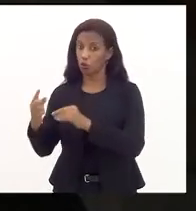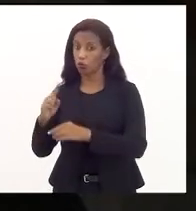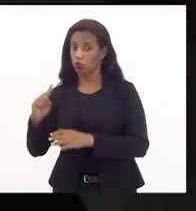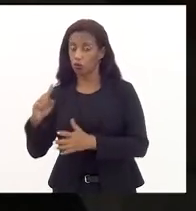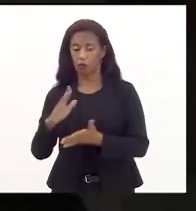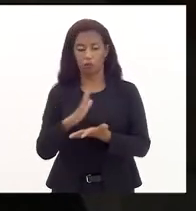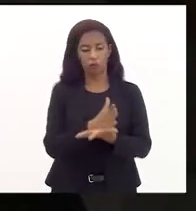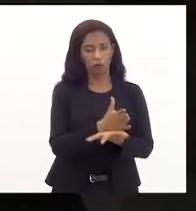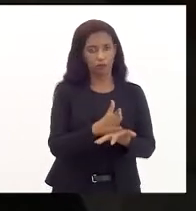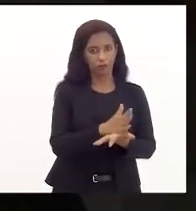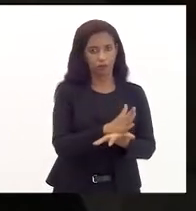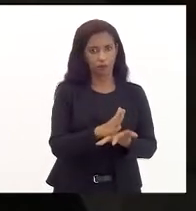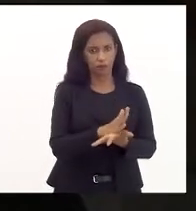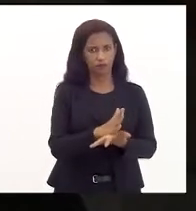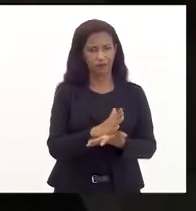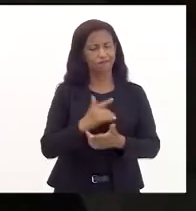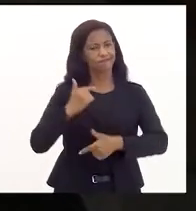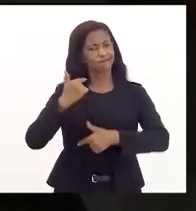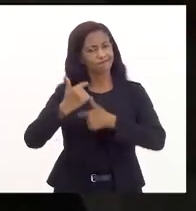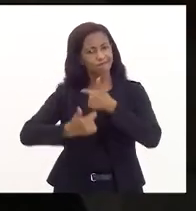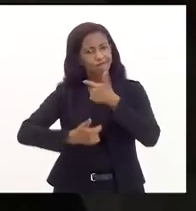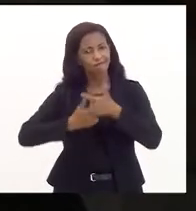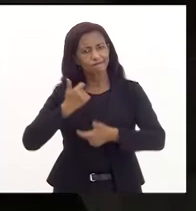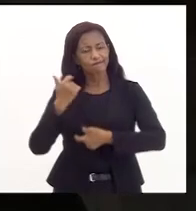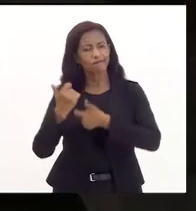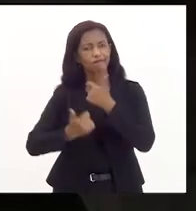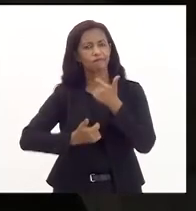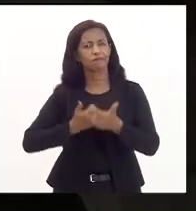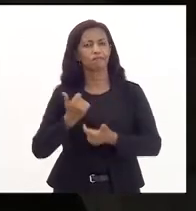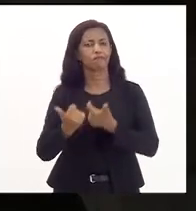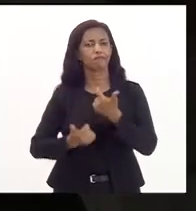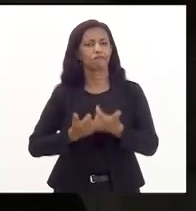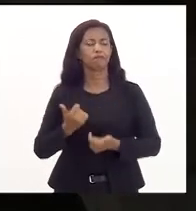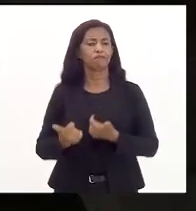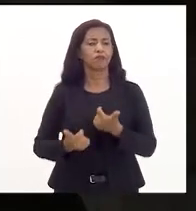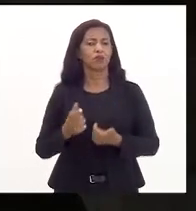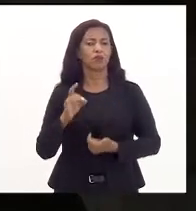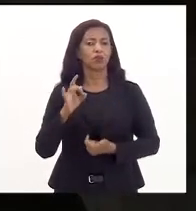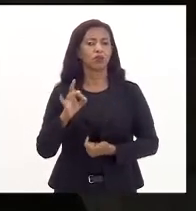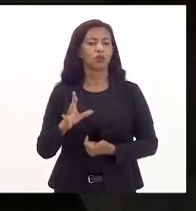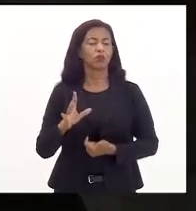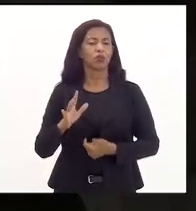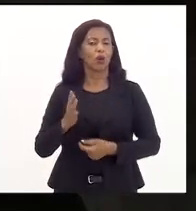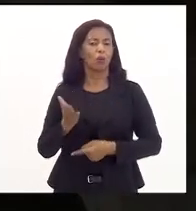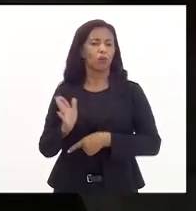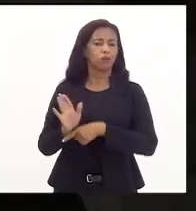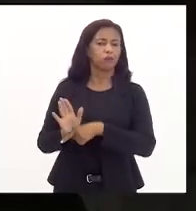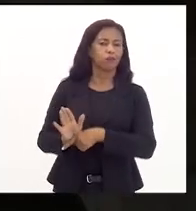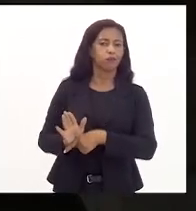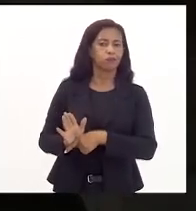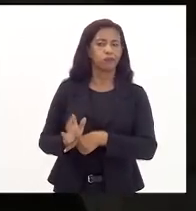que lutam somente por antagonismos,